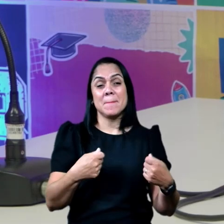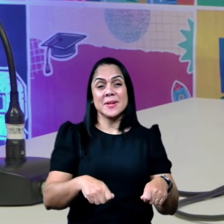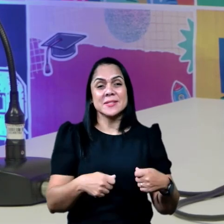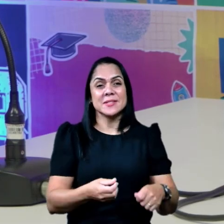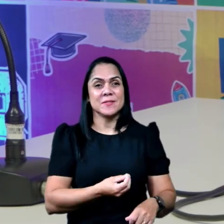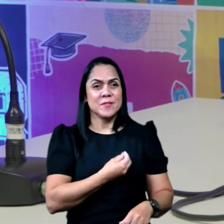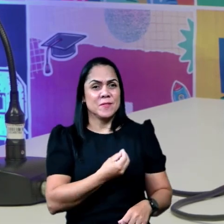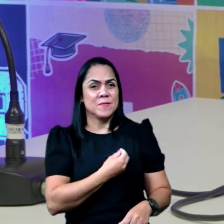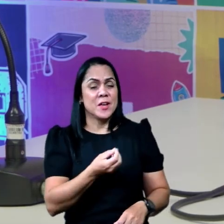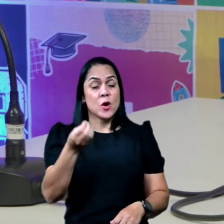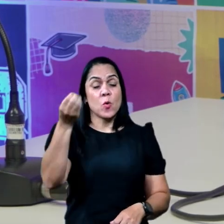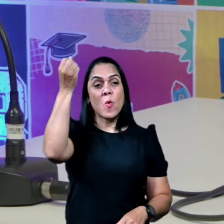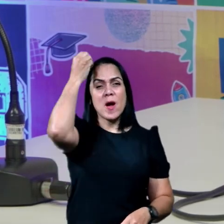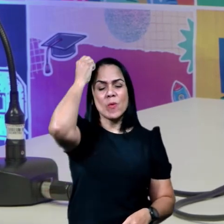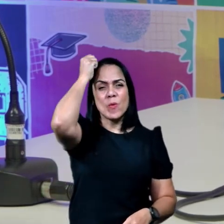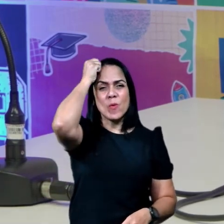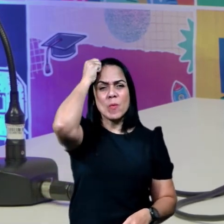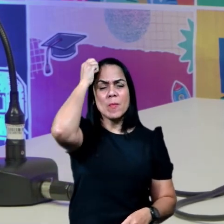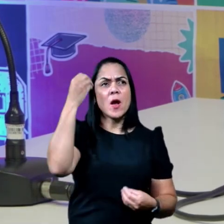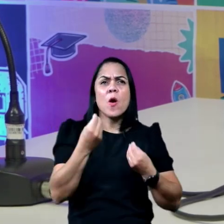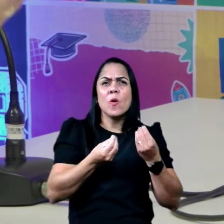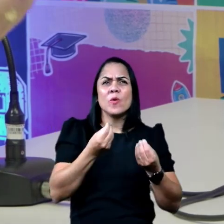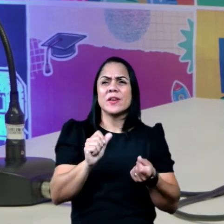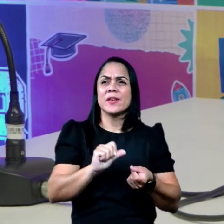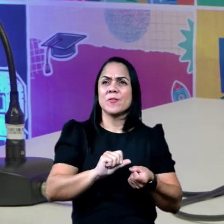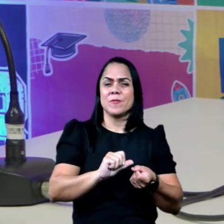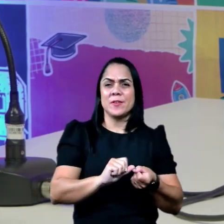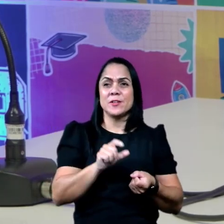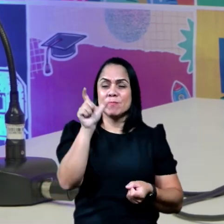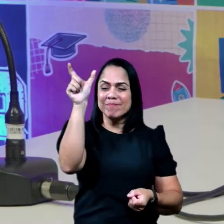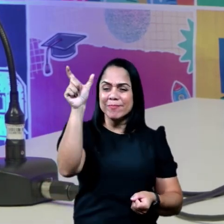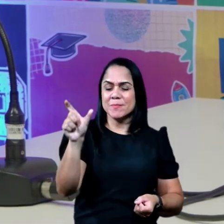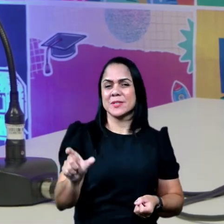dizer: "Mas o que que eu fiz para provocar nele essa